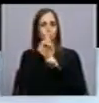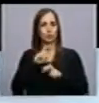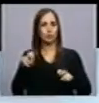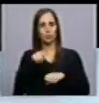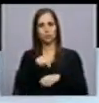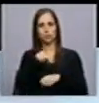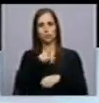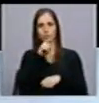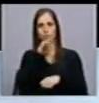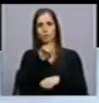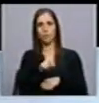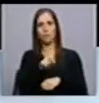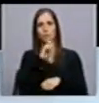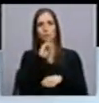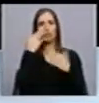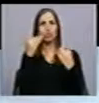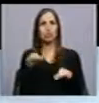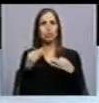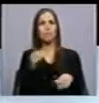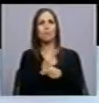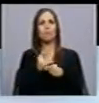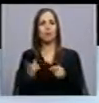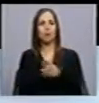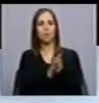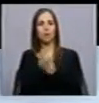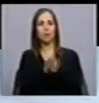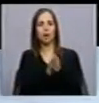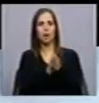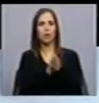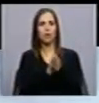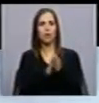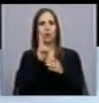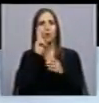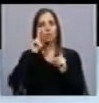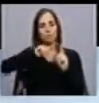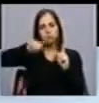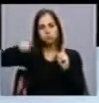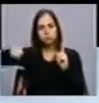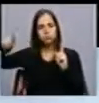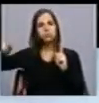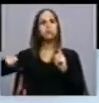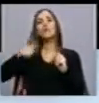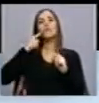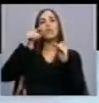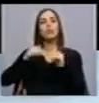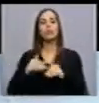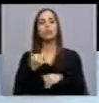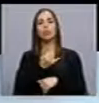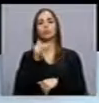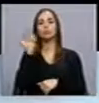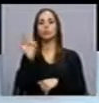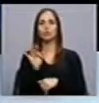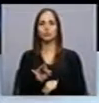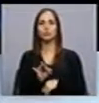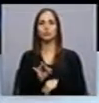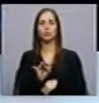algo normal, porque quando eles pegaram os dados do Kepler, encontraram também este tipo de quebras de 2%, em intervalos mais ou menos regulares, e, portanto,